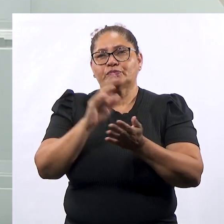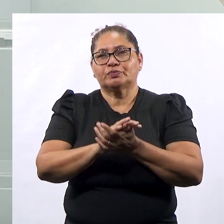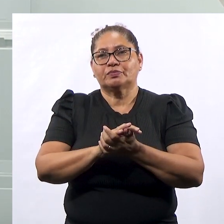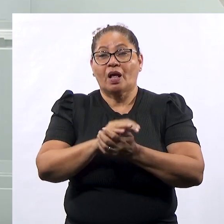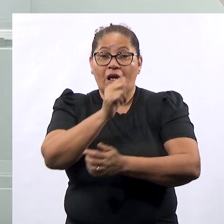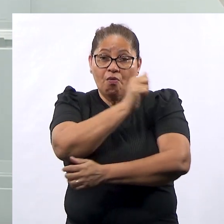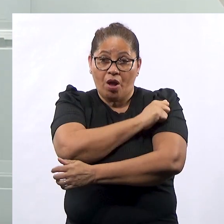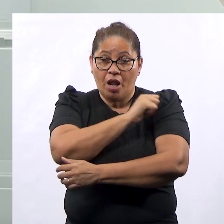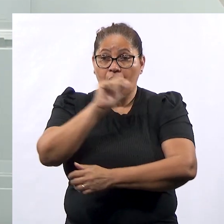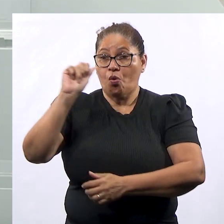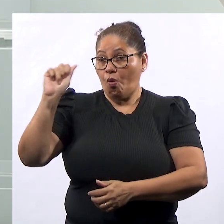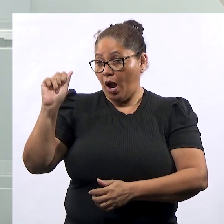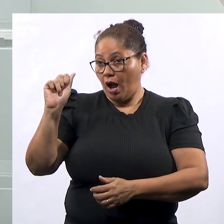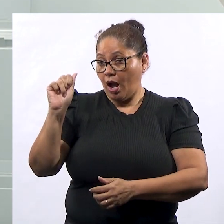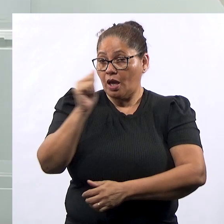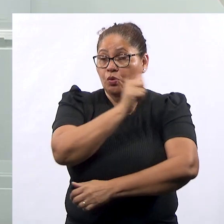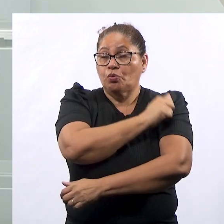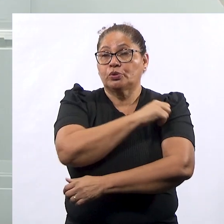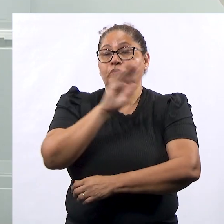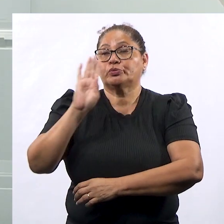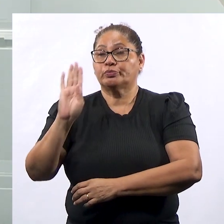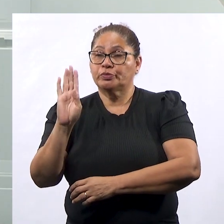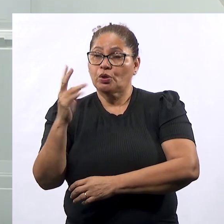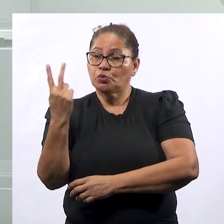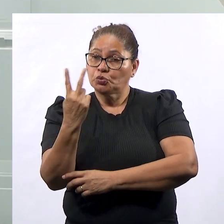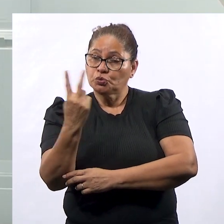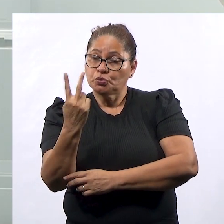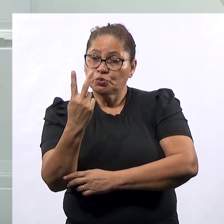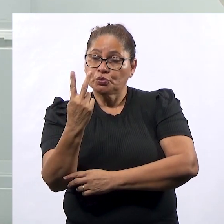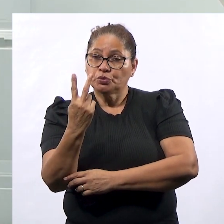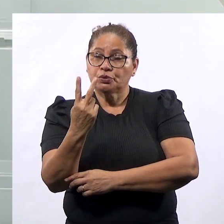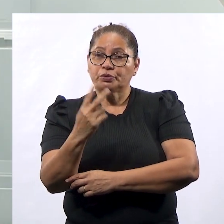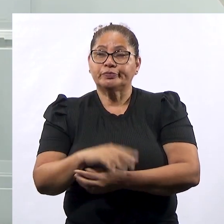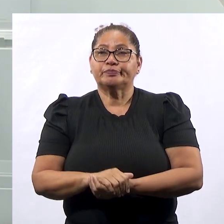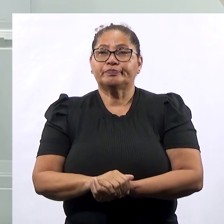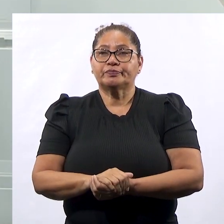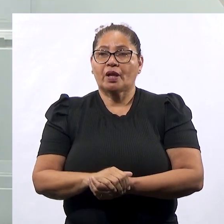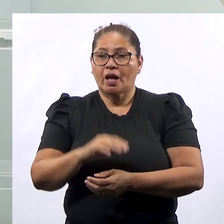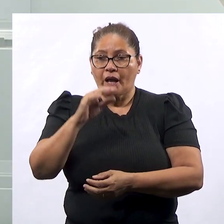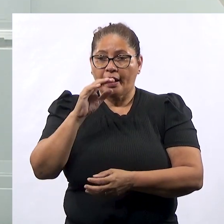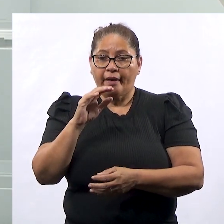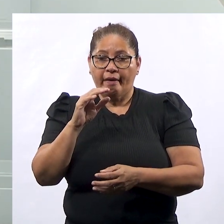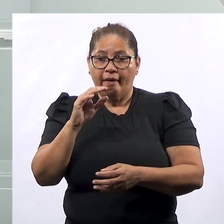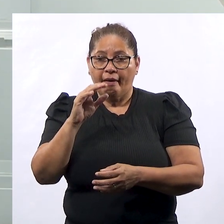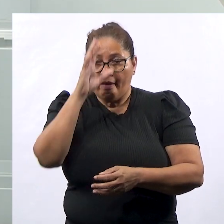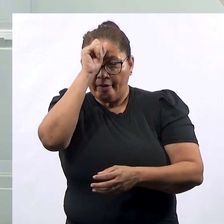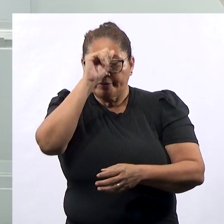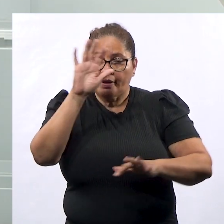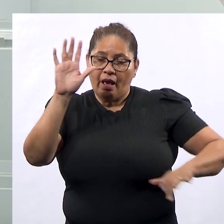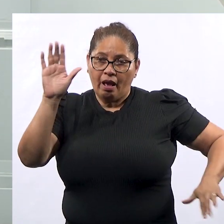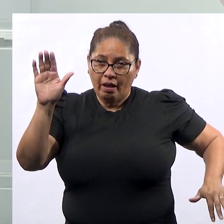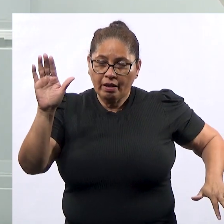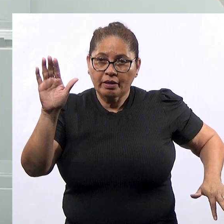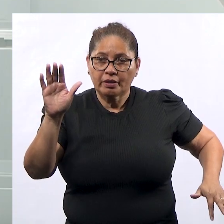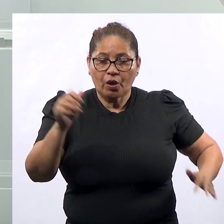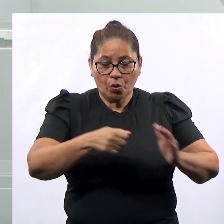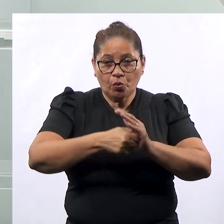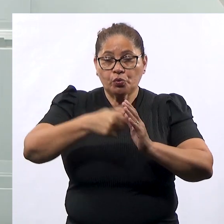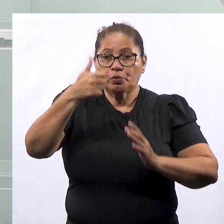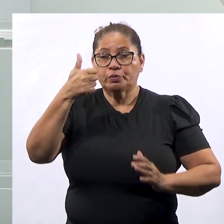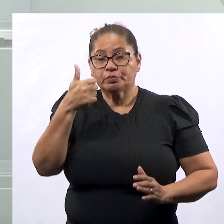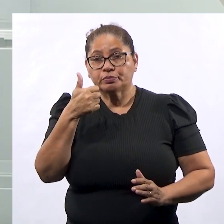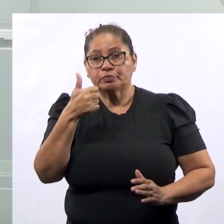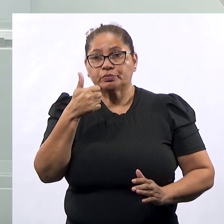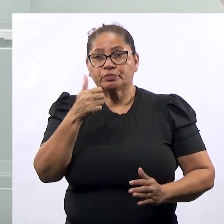episódio assim, que tem um aluno A e o aluno B. E os dois alunos resolveram aprender a nadar.